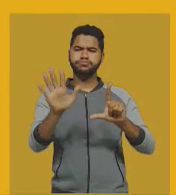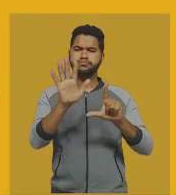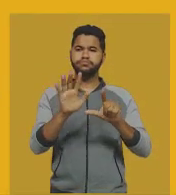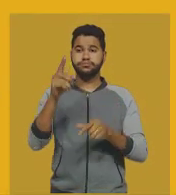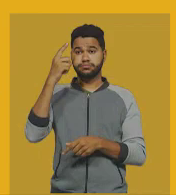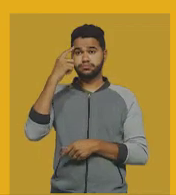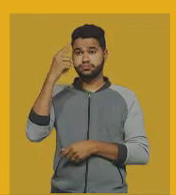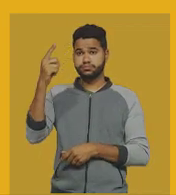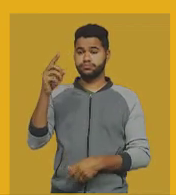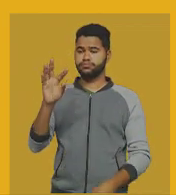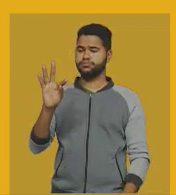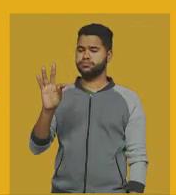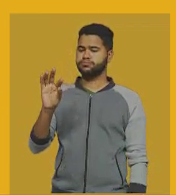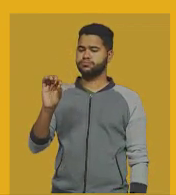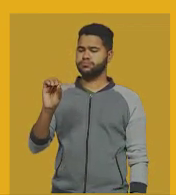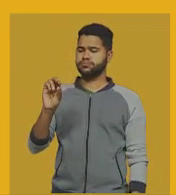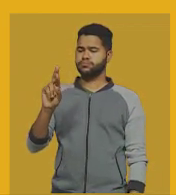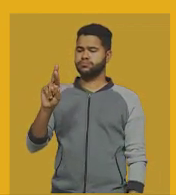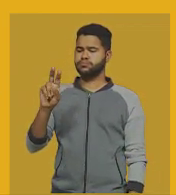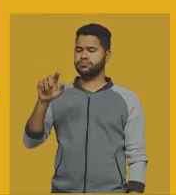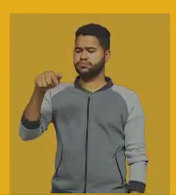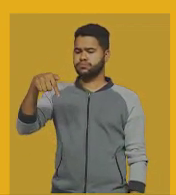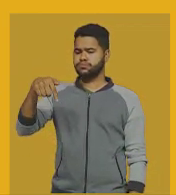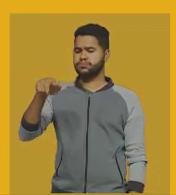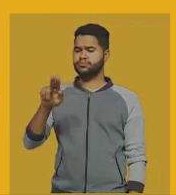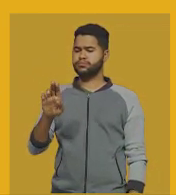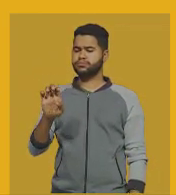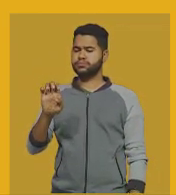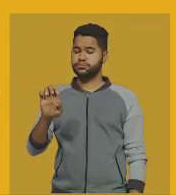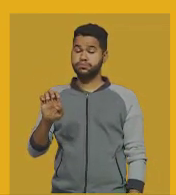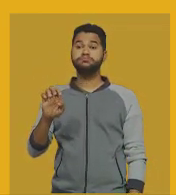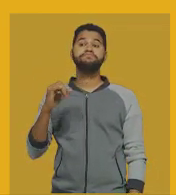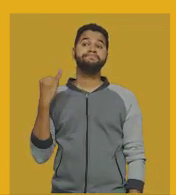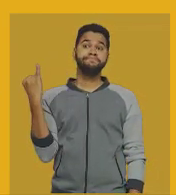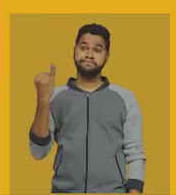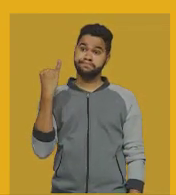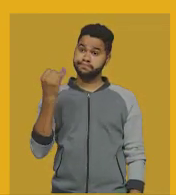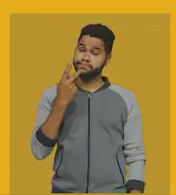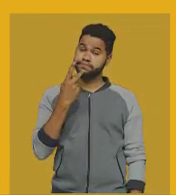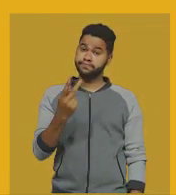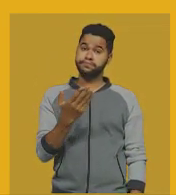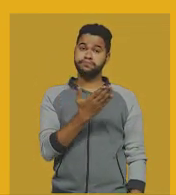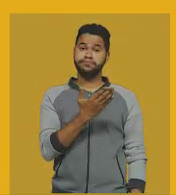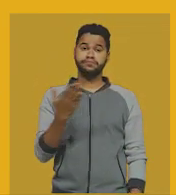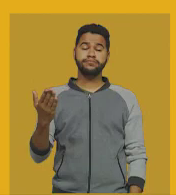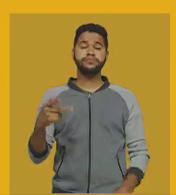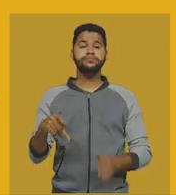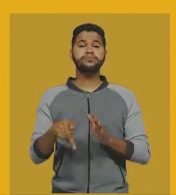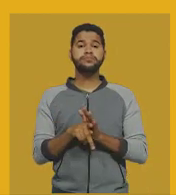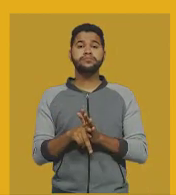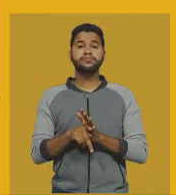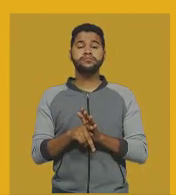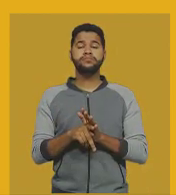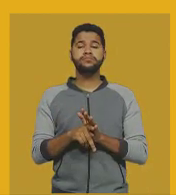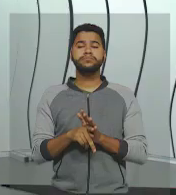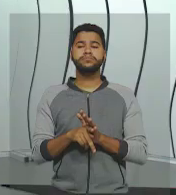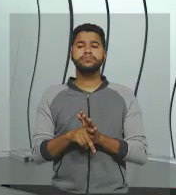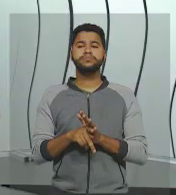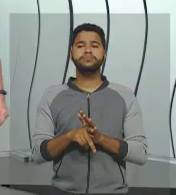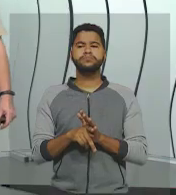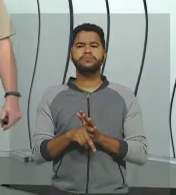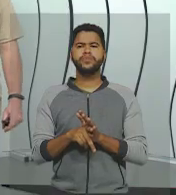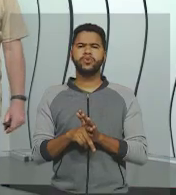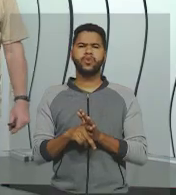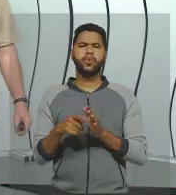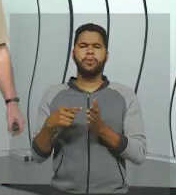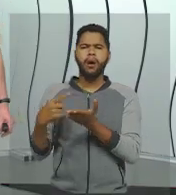do torque que eu acabei de apresentar para vocês. E é importante eu falar uma coisa aqui em relação a uma